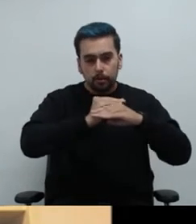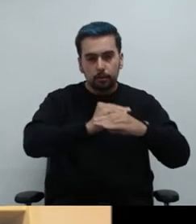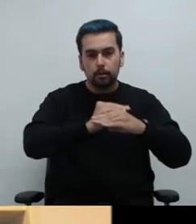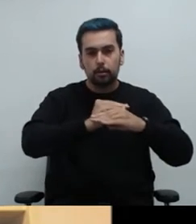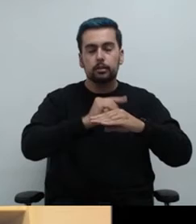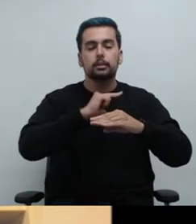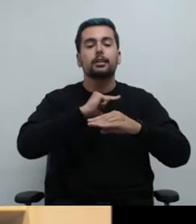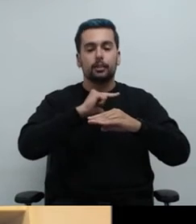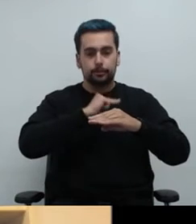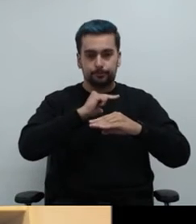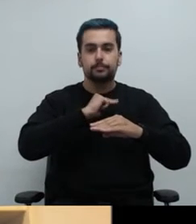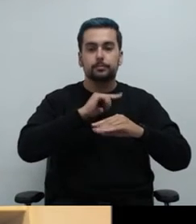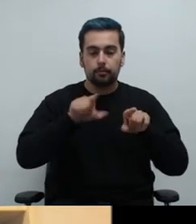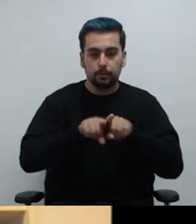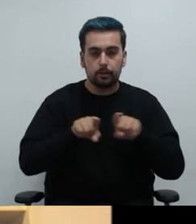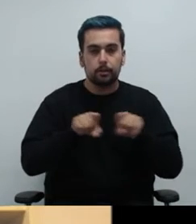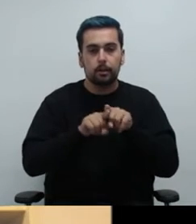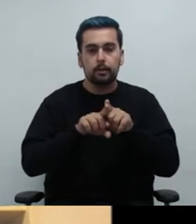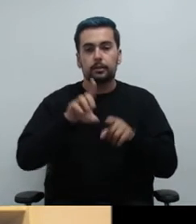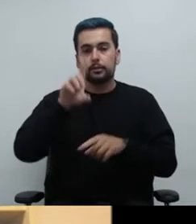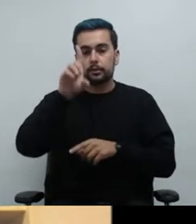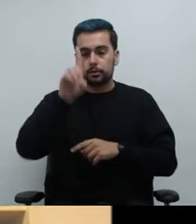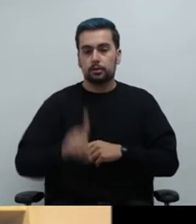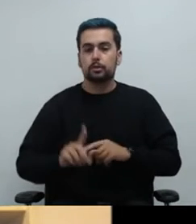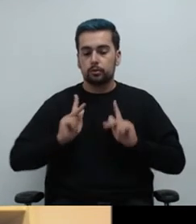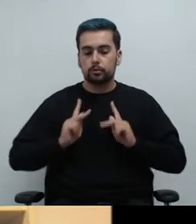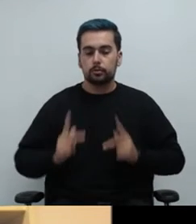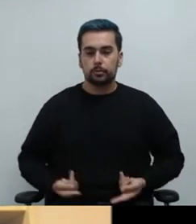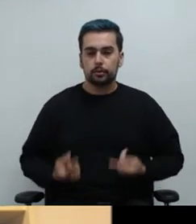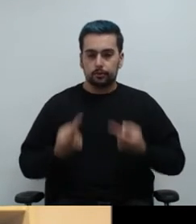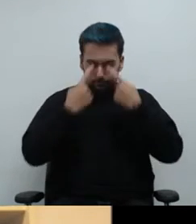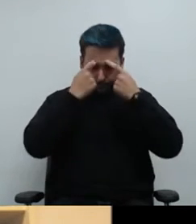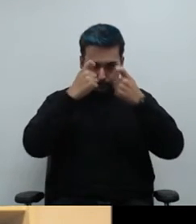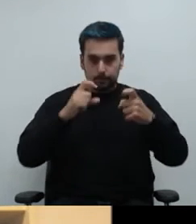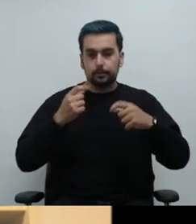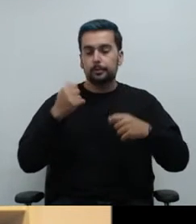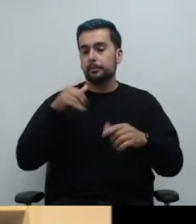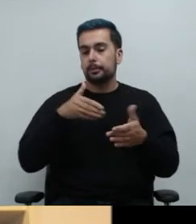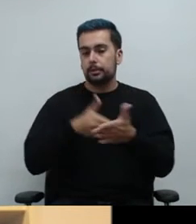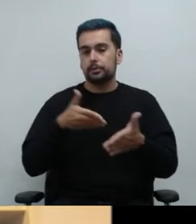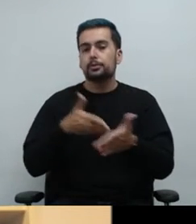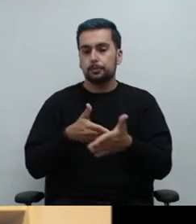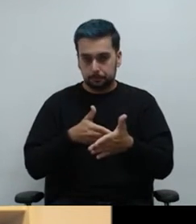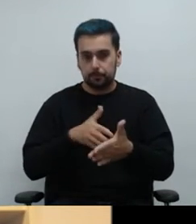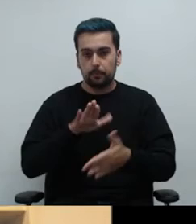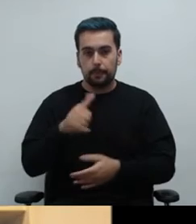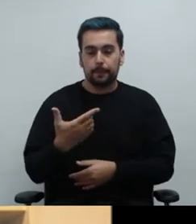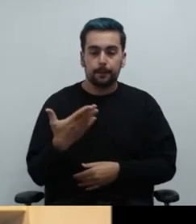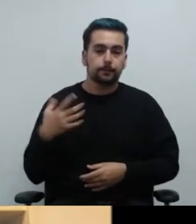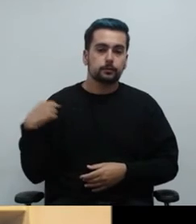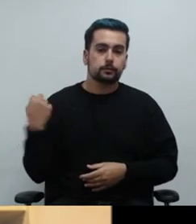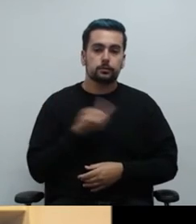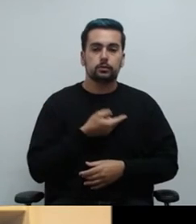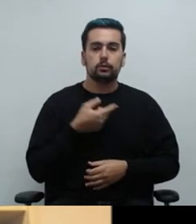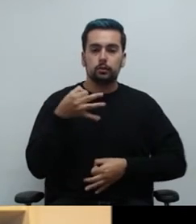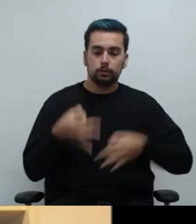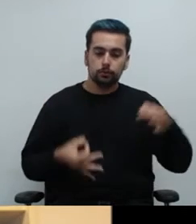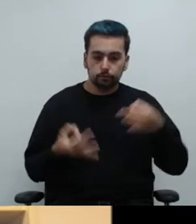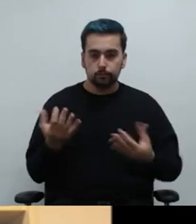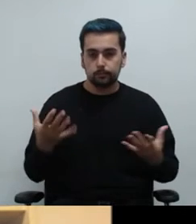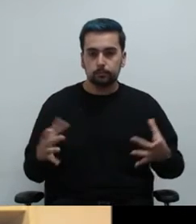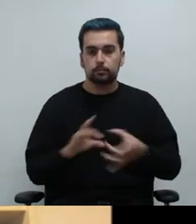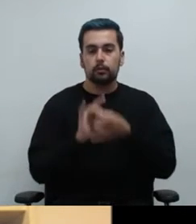combater violações de direitos humanos. Os integrantes do Fórum Justiça apoiam um modelo de justiça